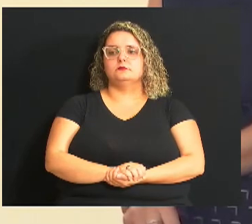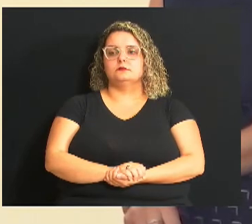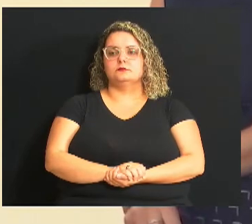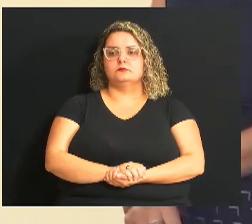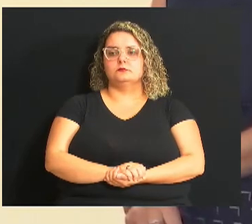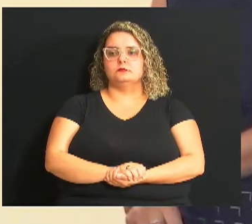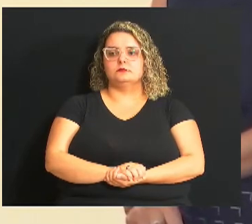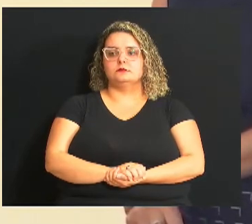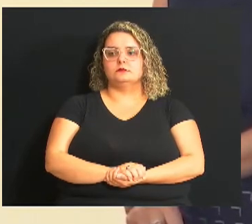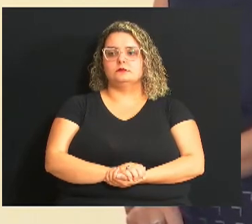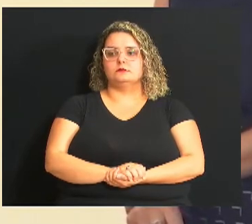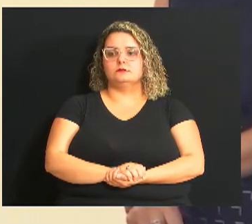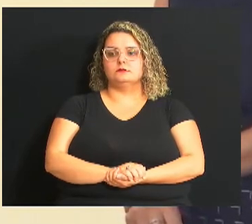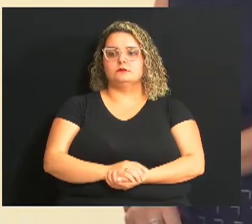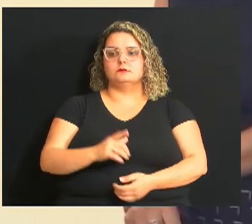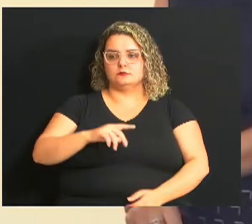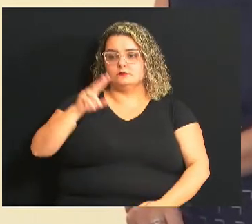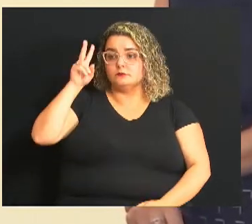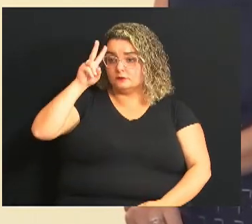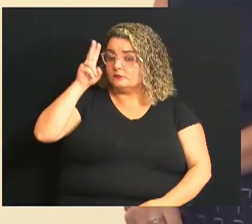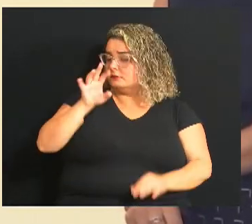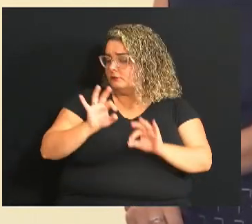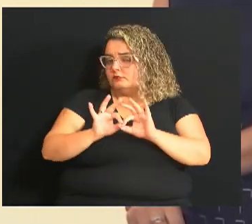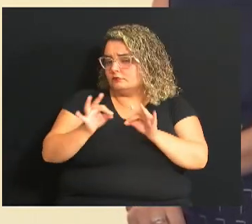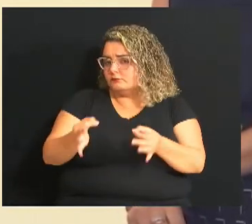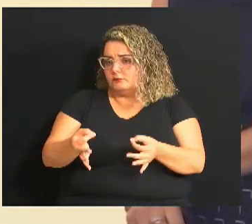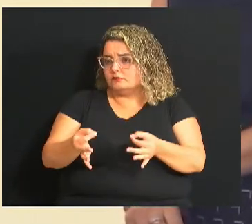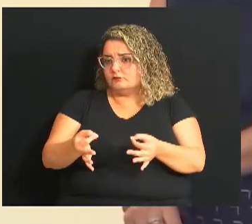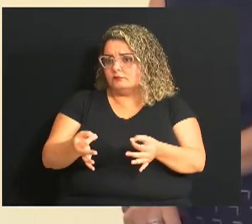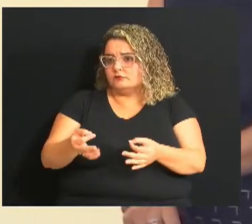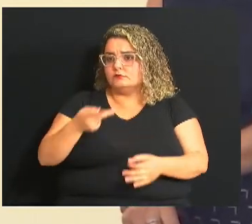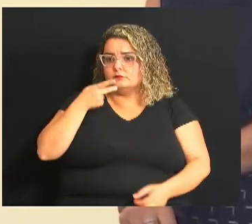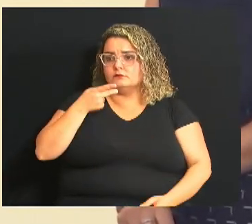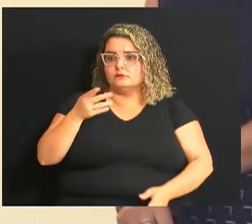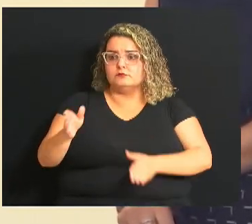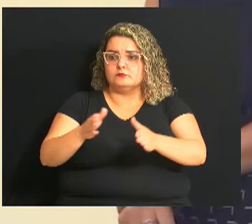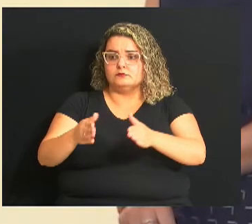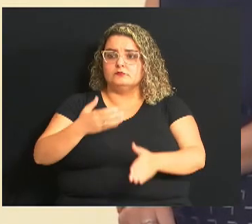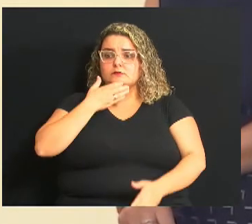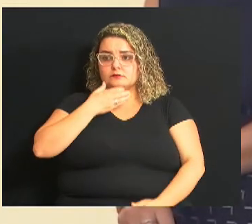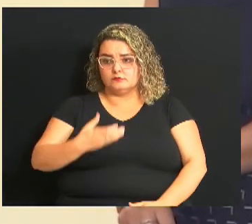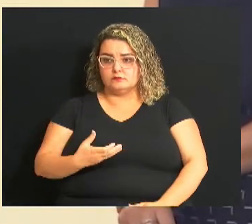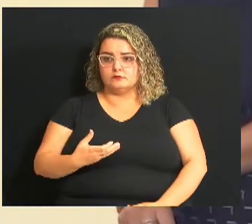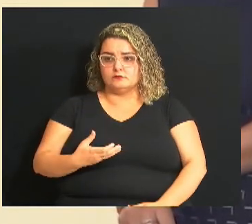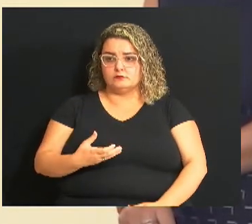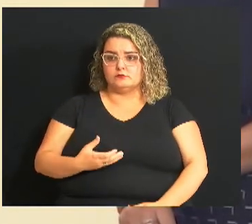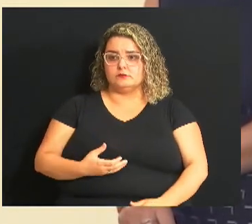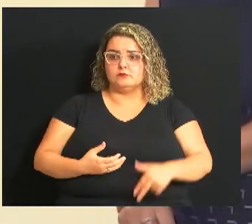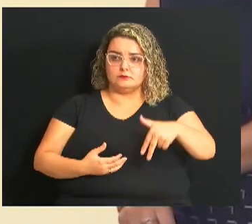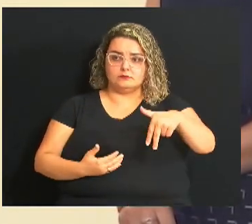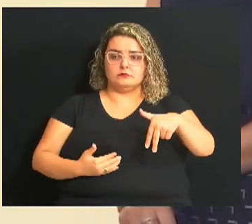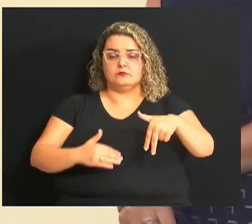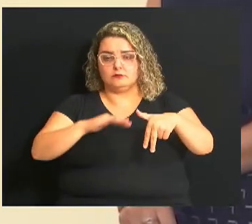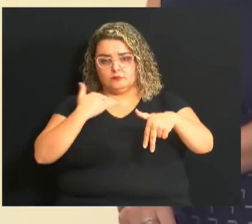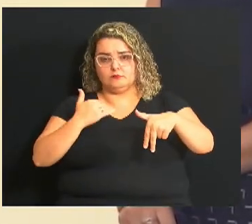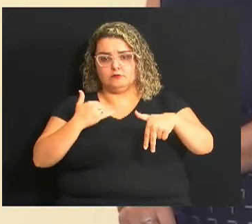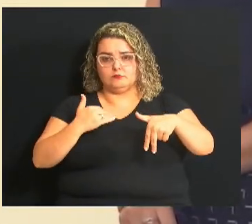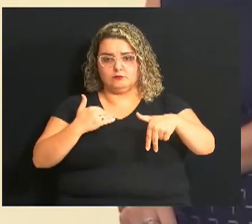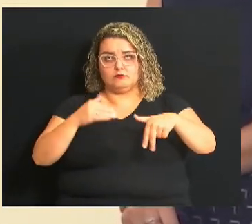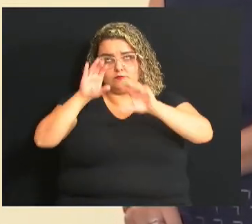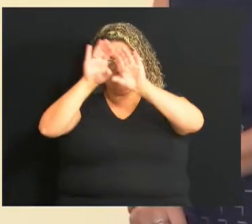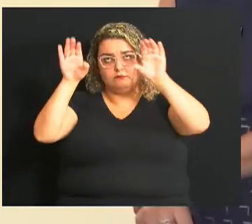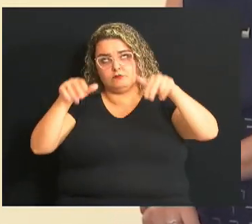Tem uma historinha muito simples que a gente conta na época do Natal, né? O sujeito morre, vai para o céu, acho que muitos de vocês